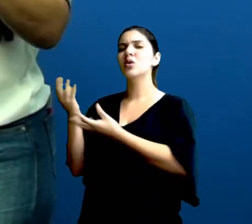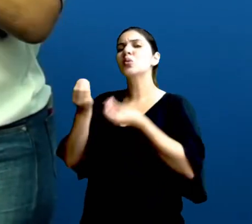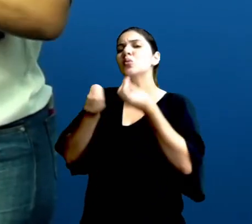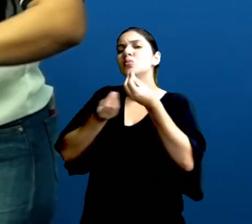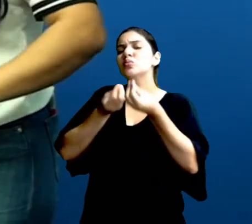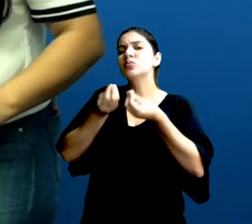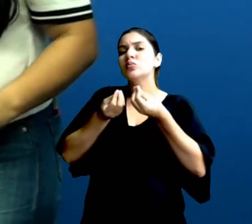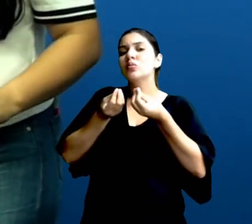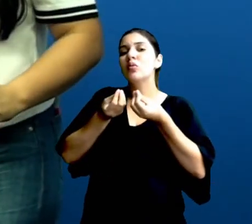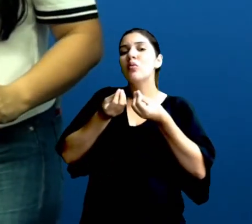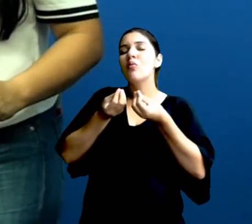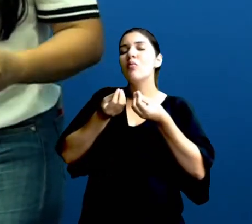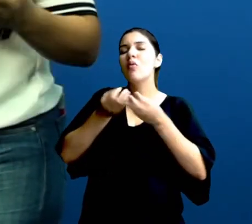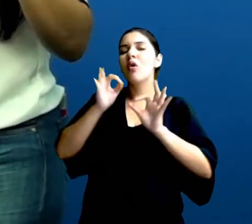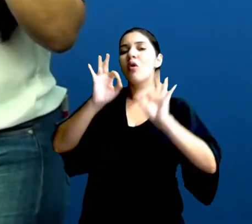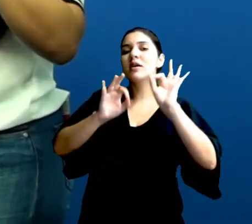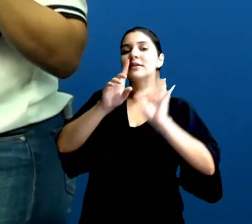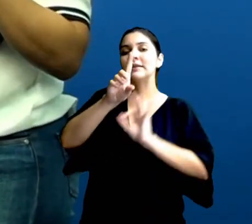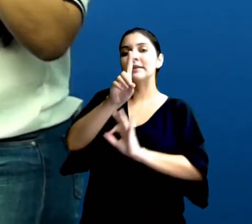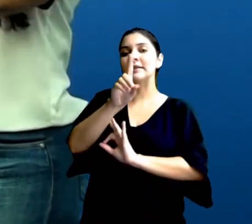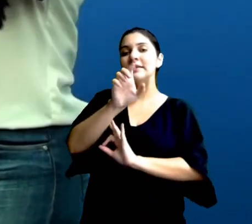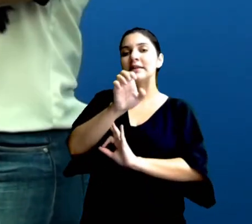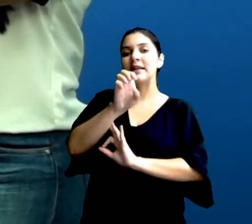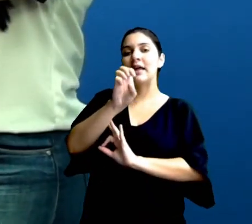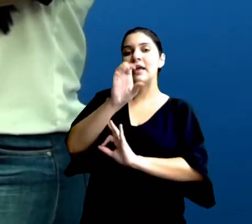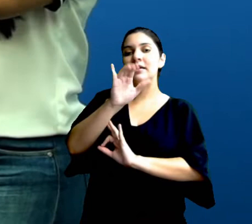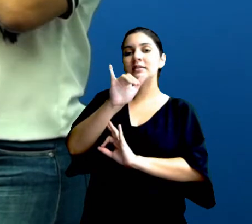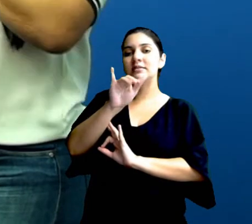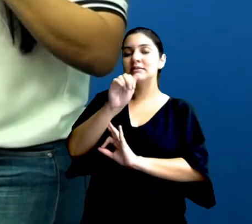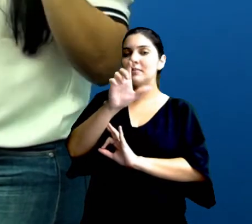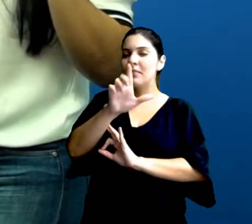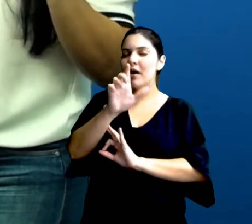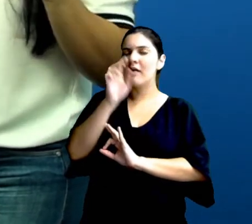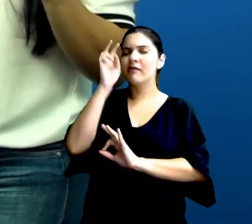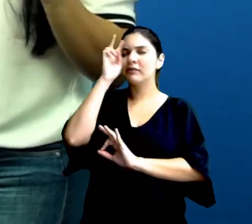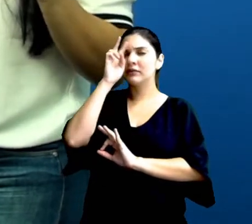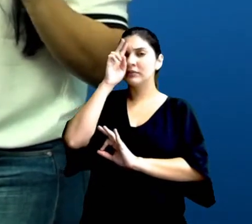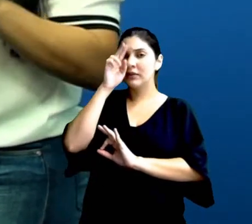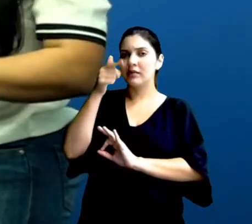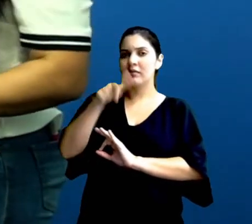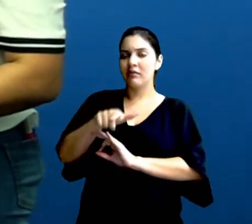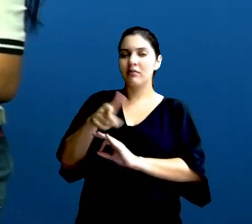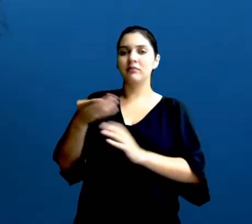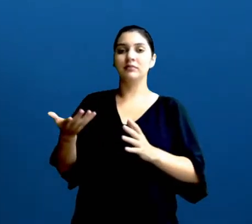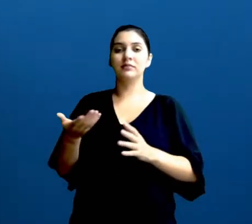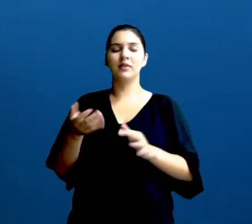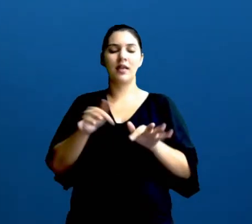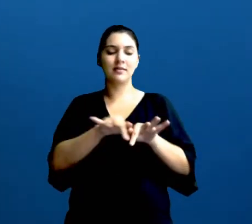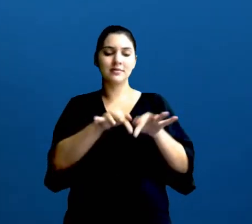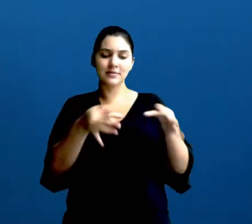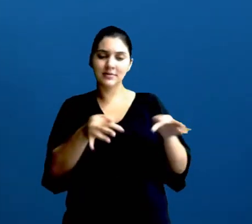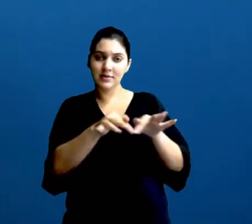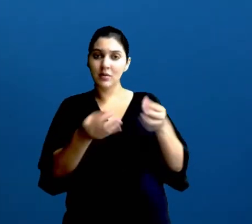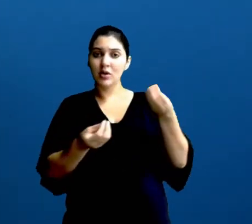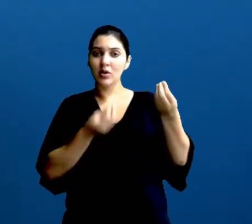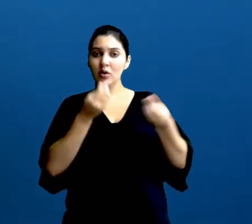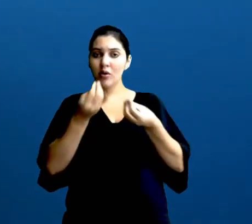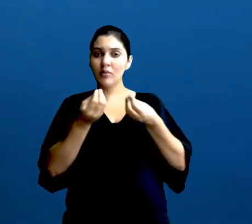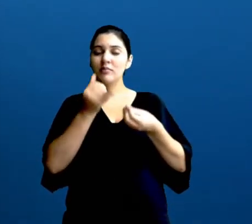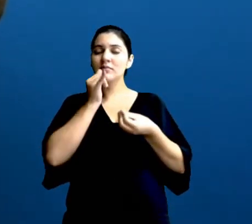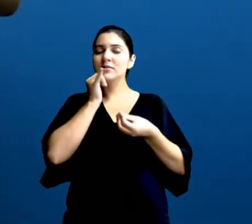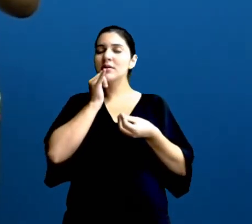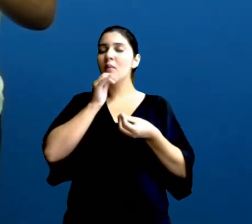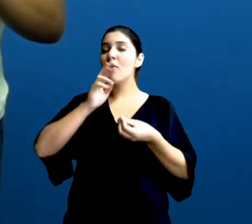forma decimal? Vamos ver, vamos recordar a forma decimal? Na forma decimal, é simplesmente